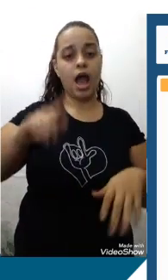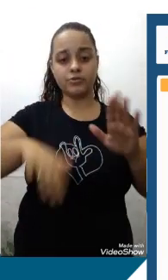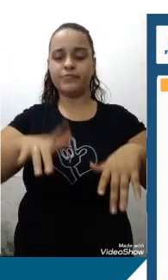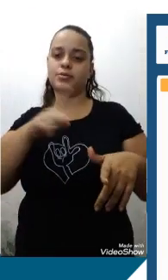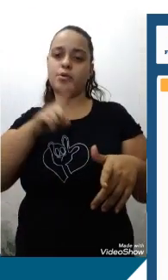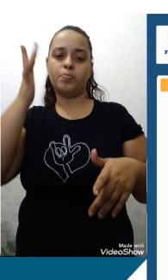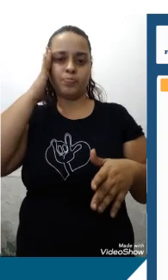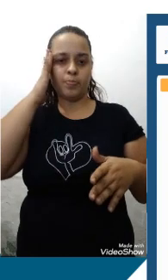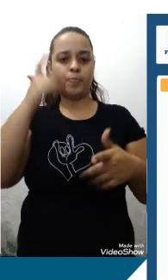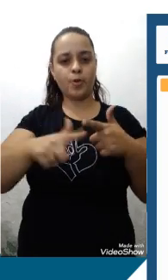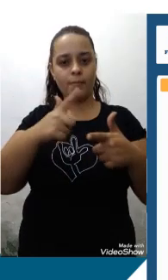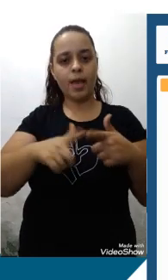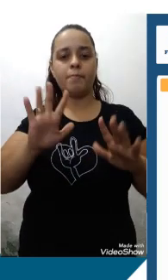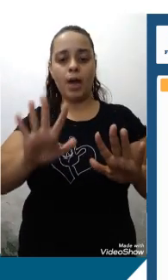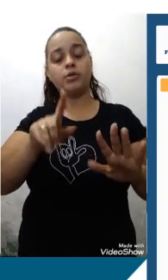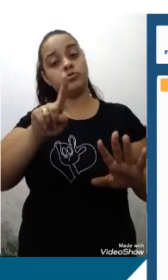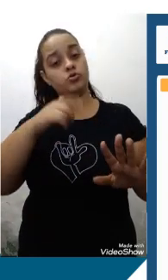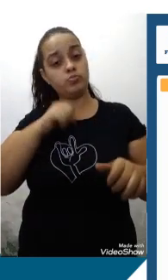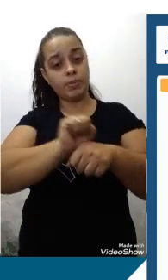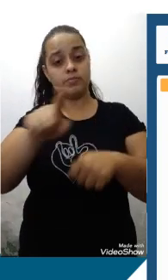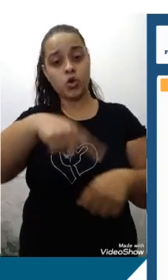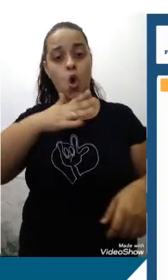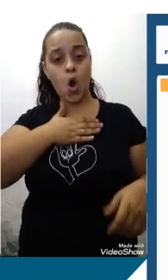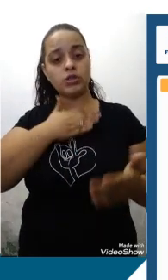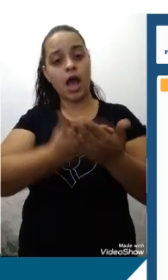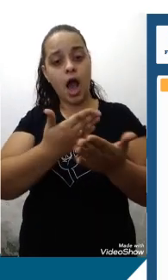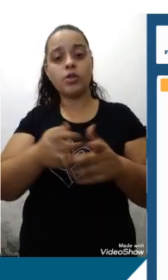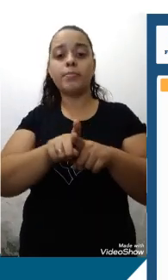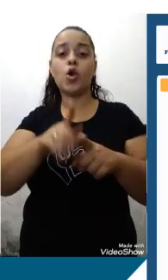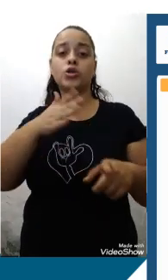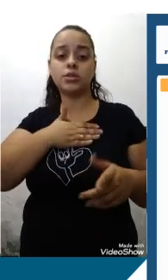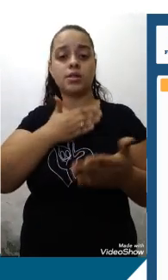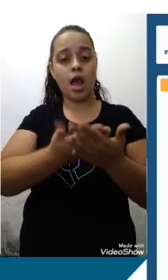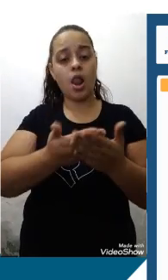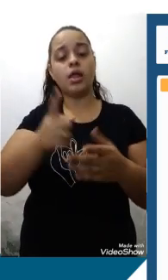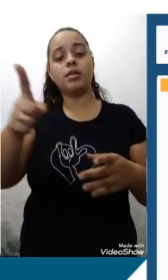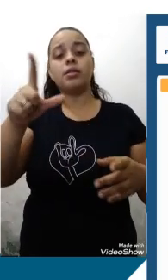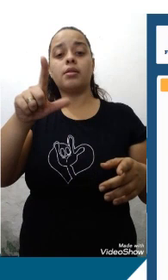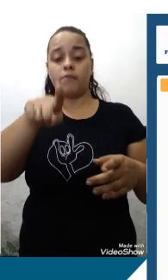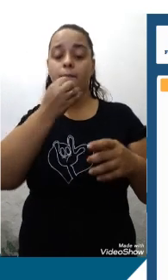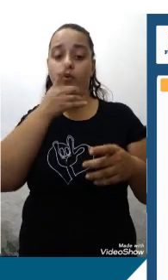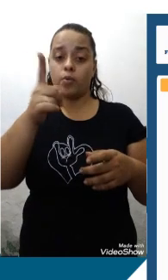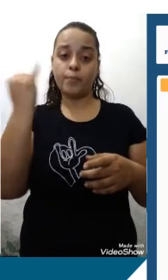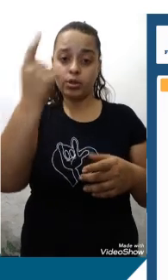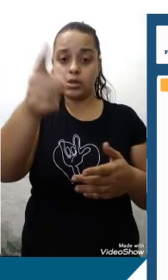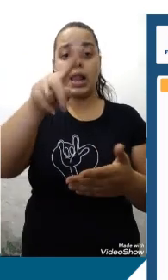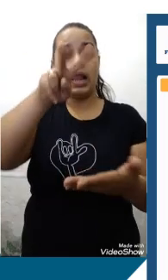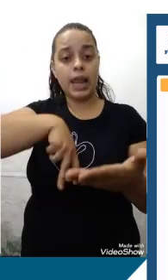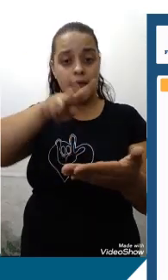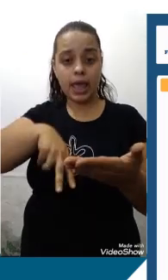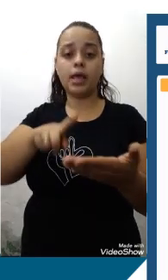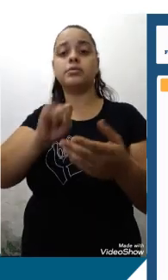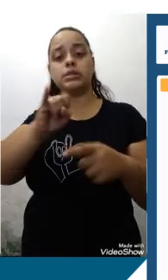das limitações técnicas, vocês tenham gostado da abordagem e entendido o conteúdo. Lembrem de ler essa matéria na apostila e fazer os exercícios do capítulo. E